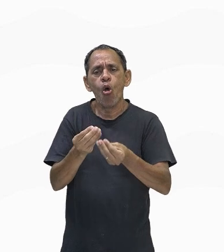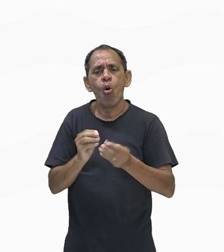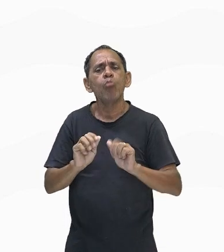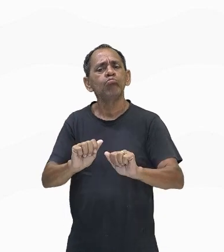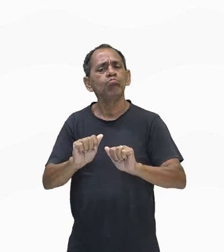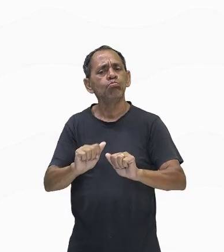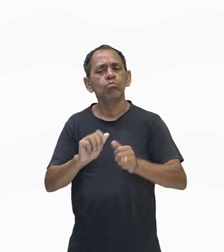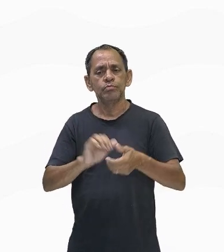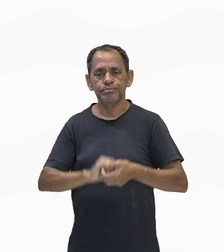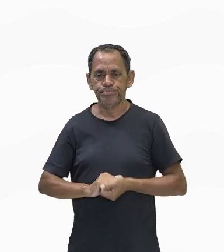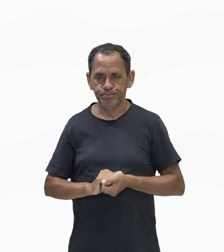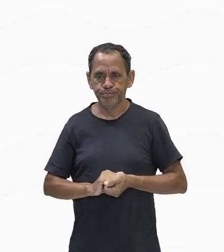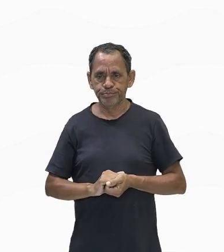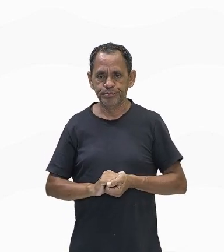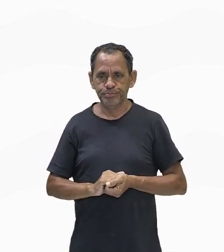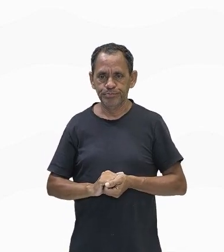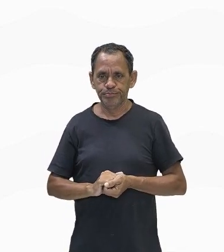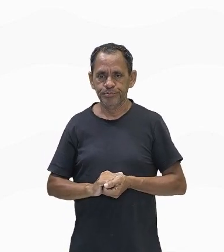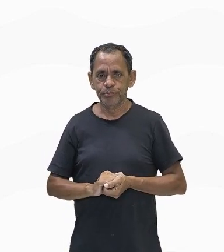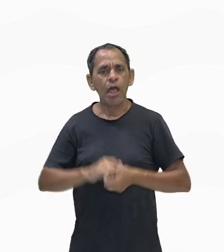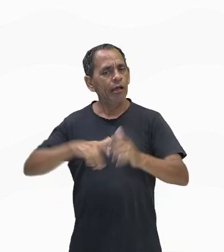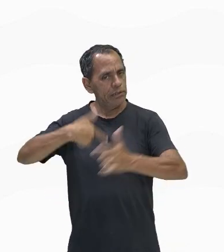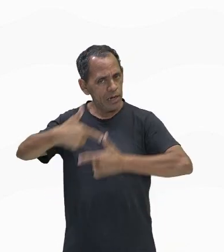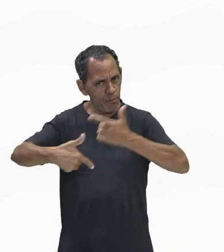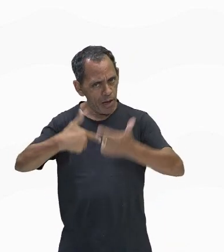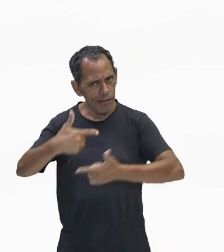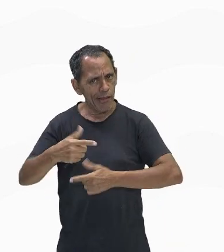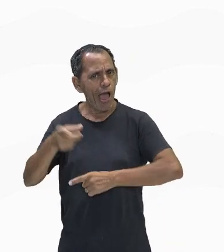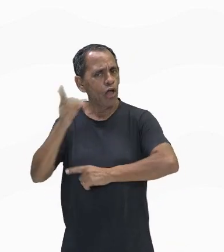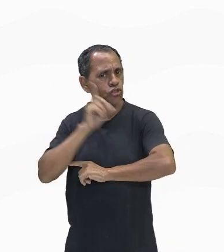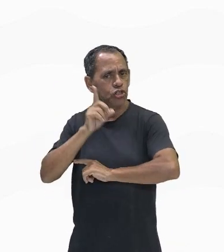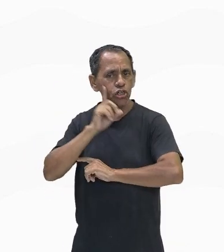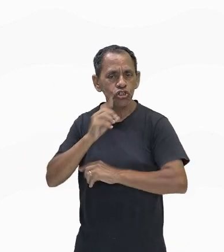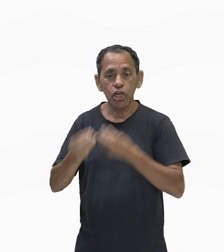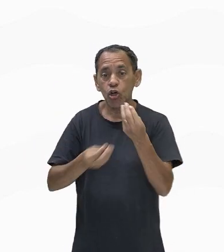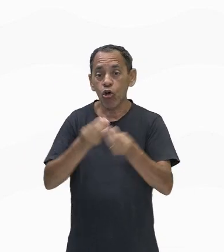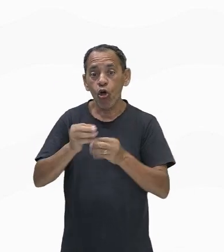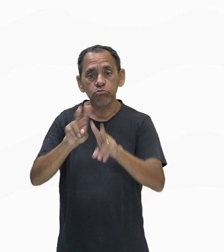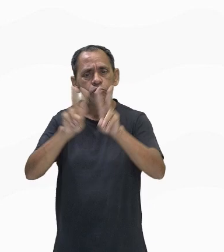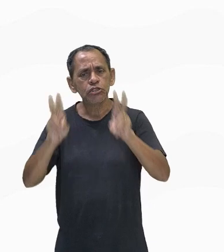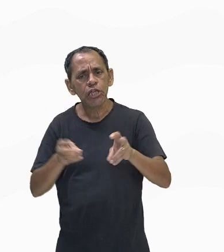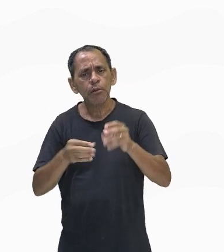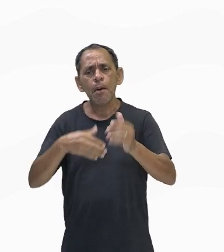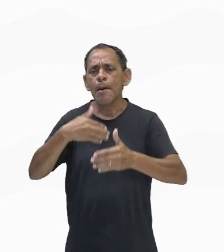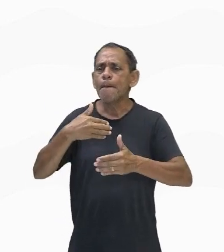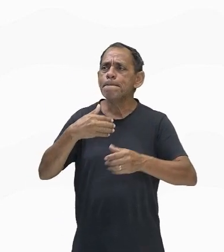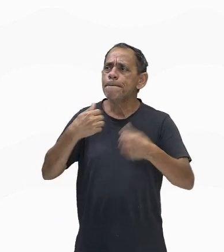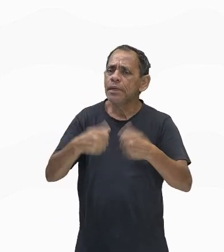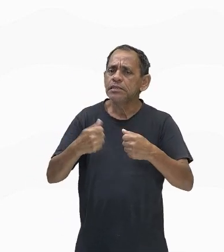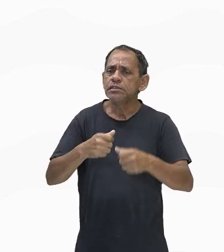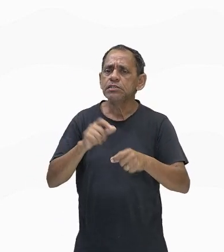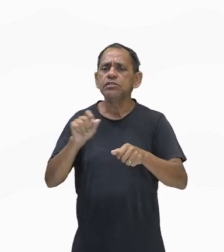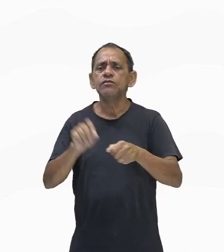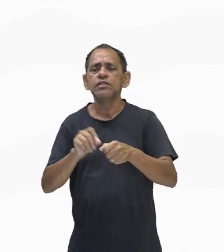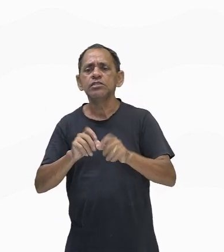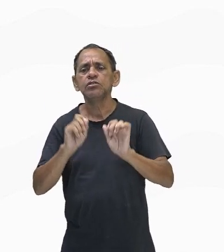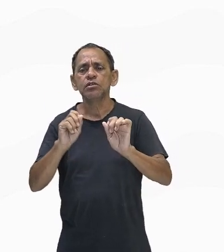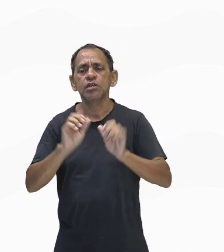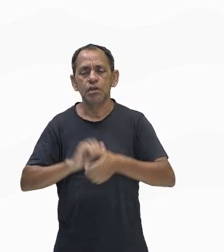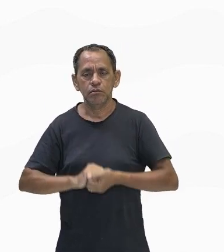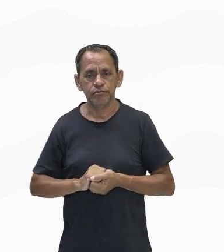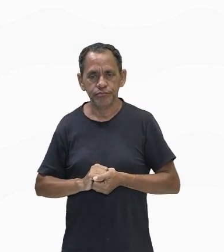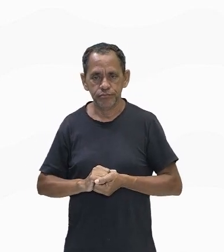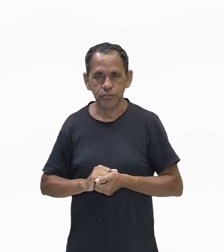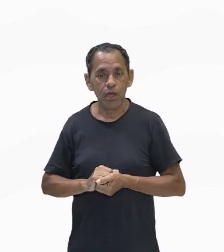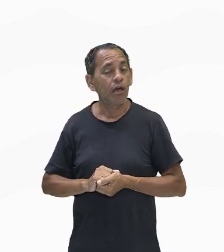eu posso trabalhar, né, no meu dia a dia? Então, as necessidades de autocuidado, elas são diferentes para